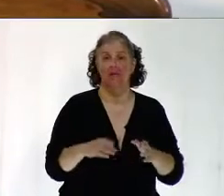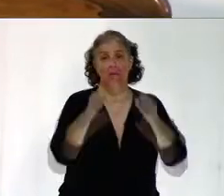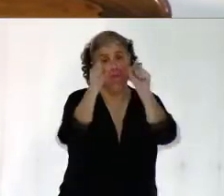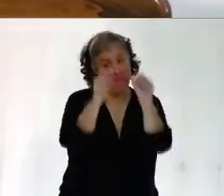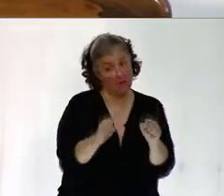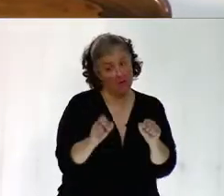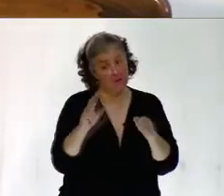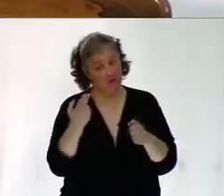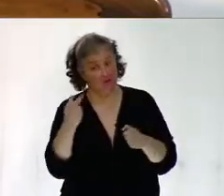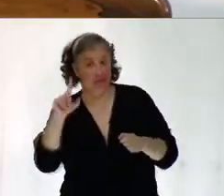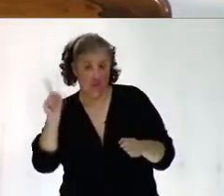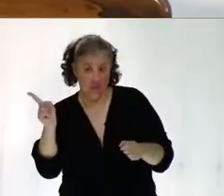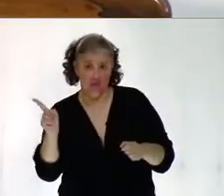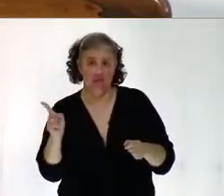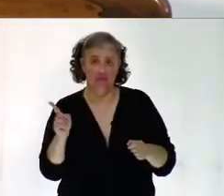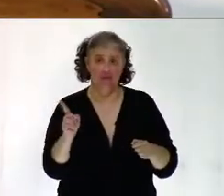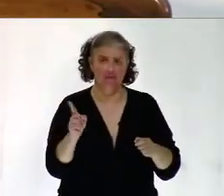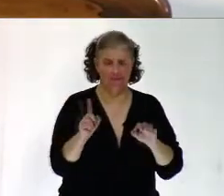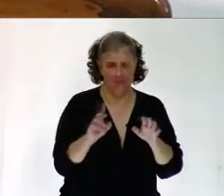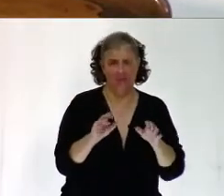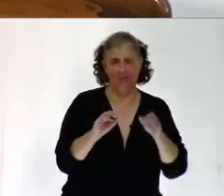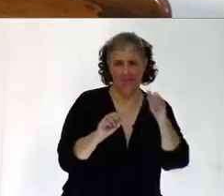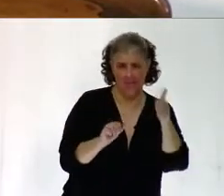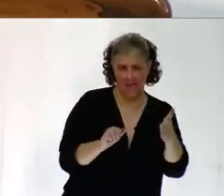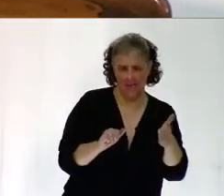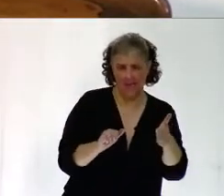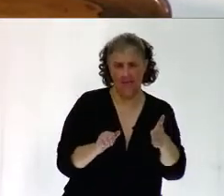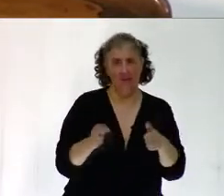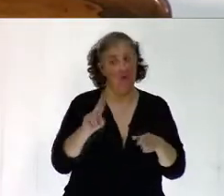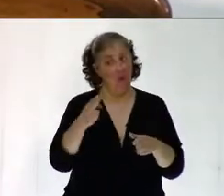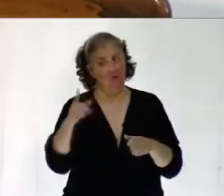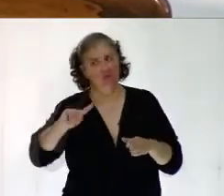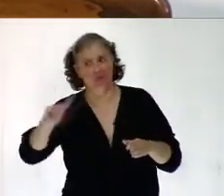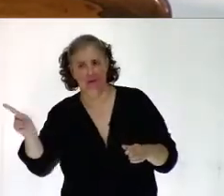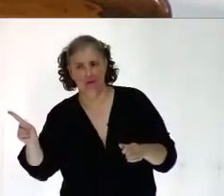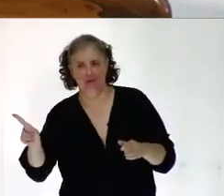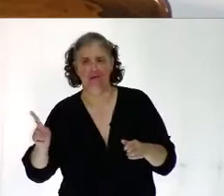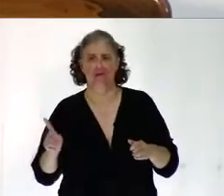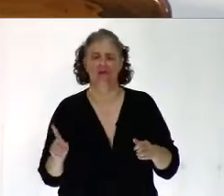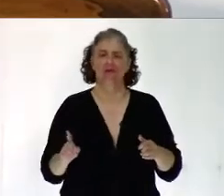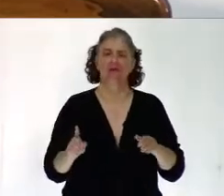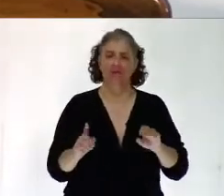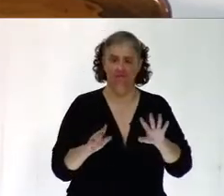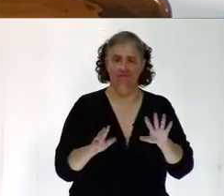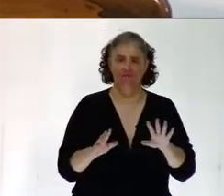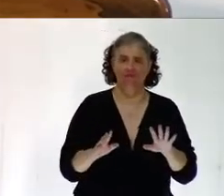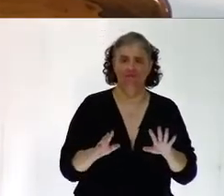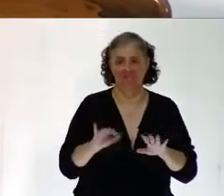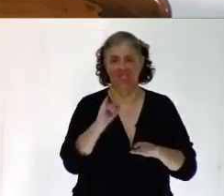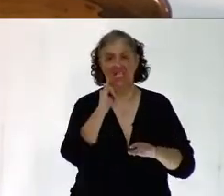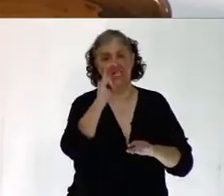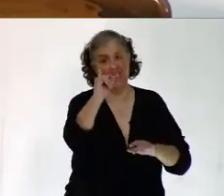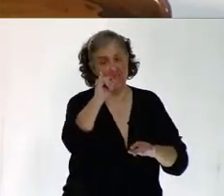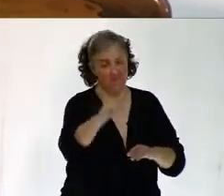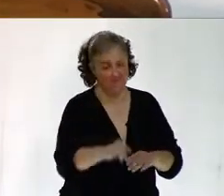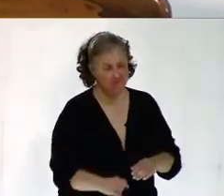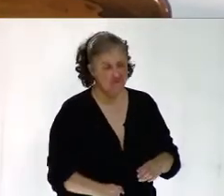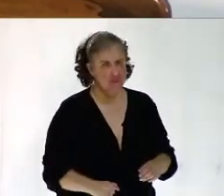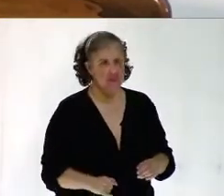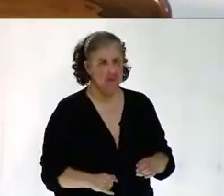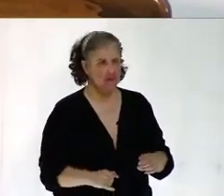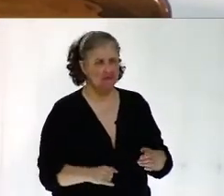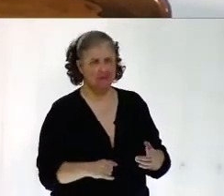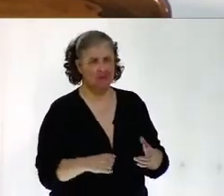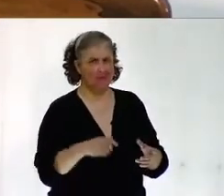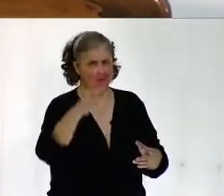seria ele o filho de deus ou mais não saberia o diabo que ele estava